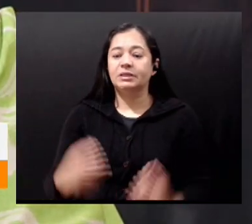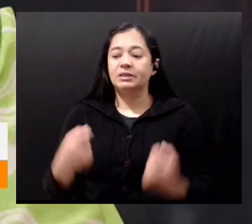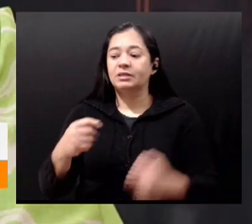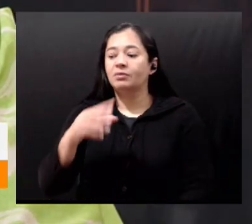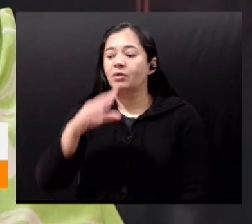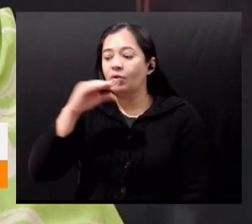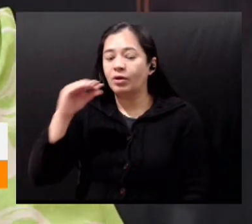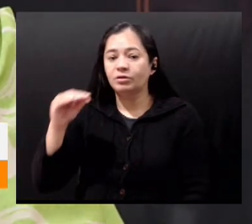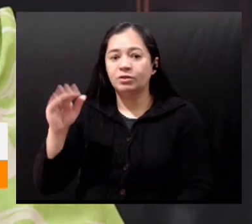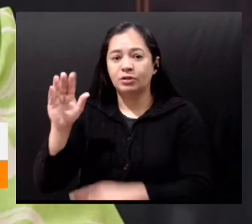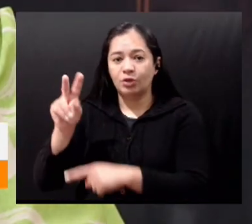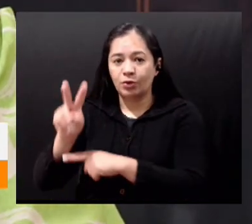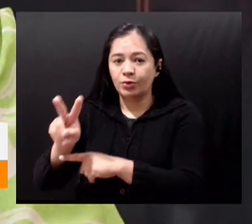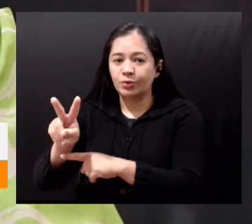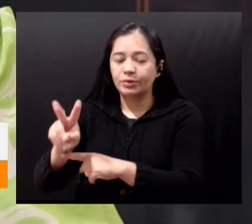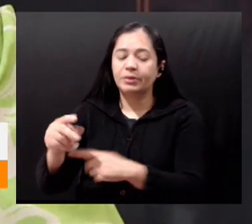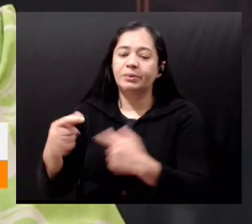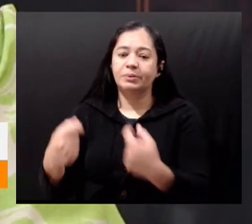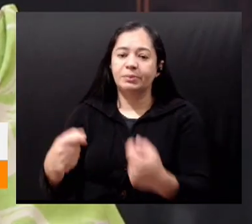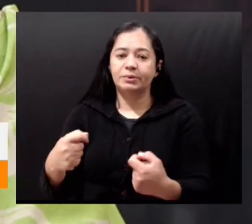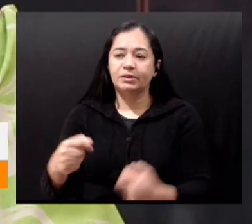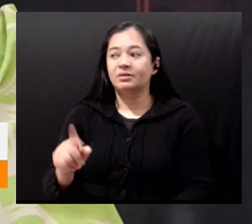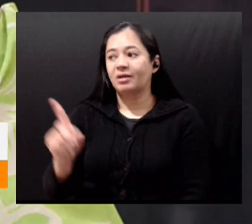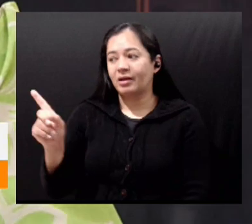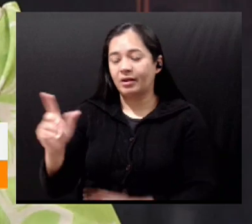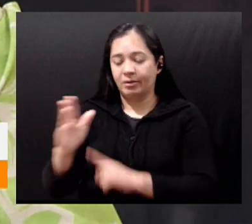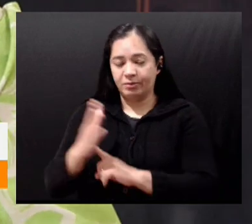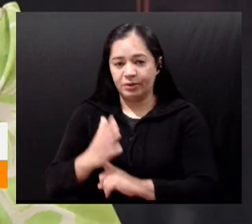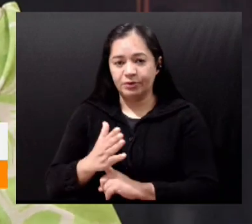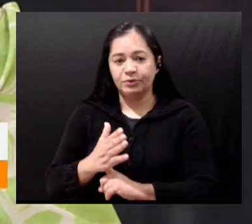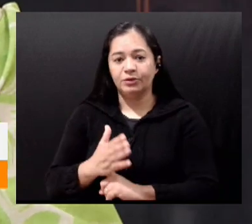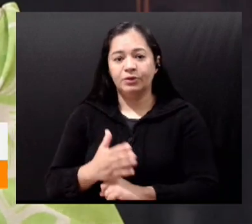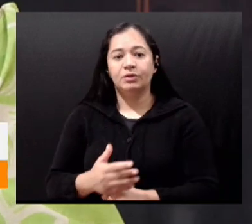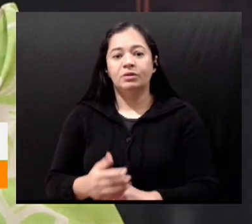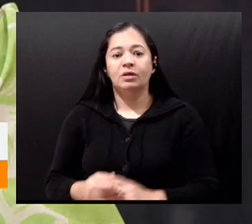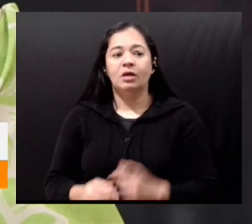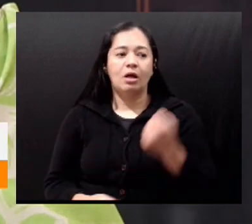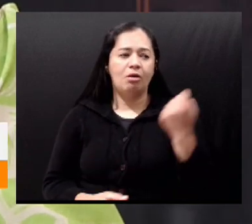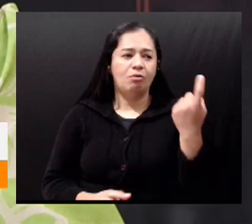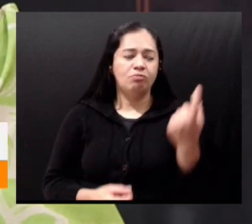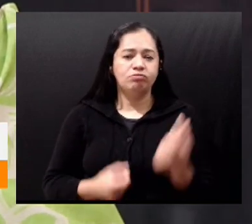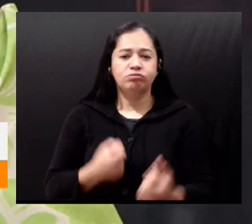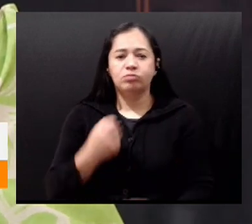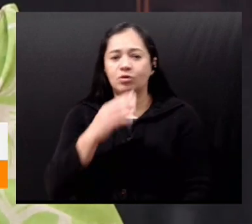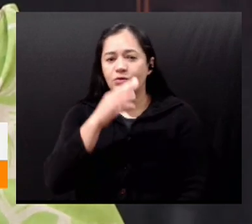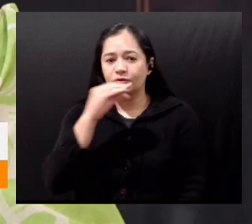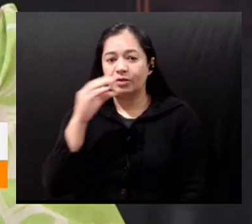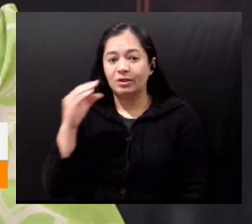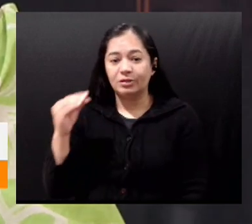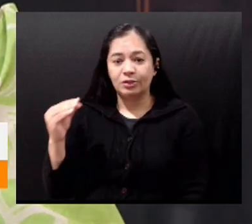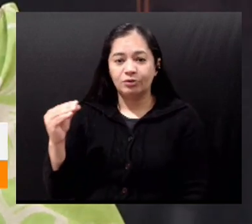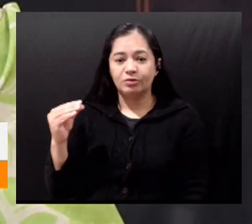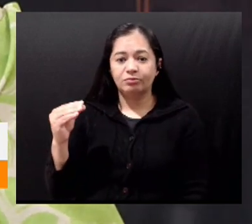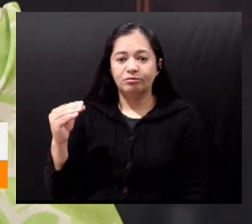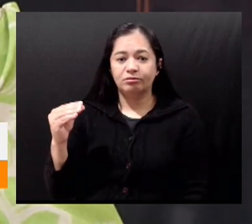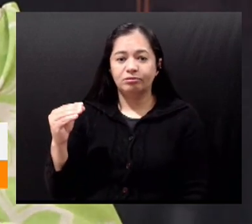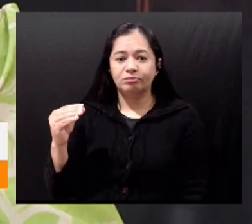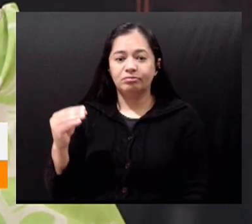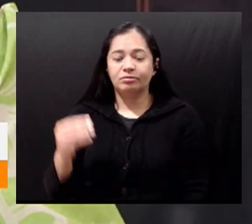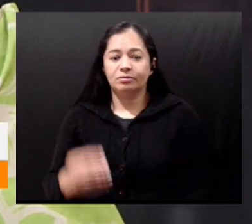atualmente, né, Yara pode Sem me ajudar dúvida. aqui. Muitos adolescentes aparecendo, adoecidos.